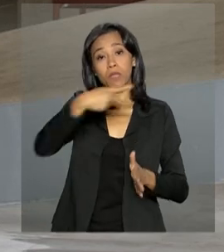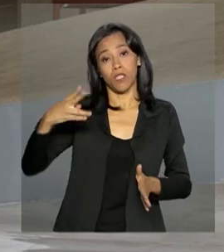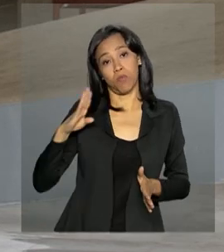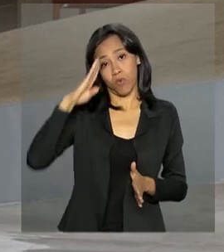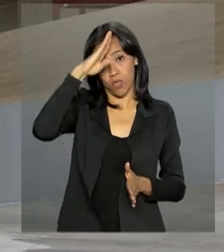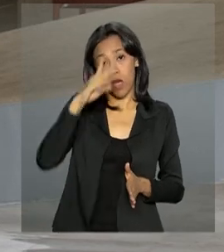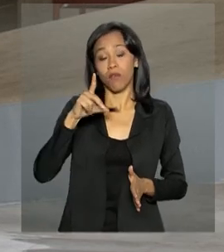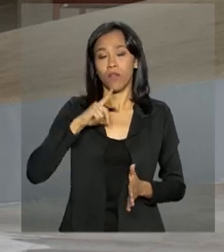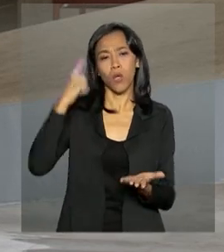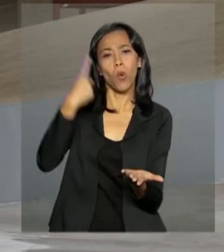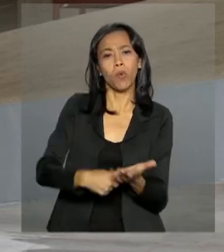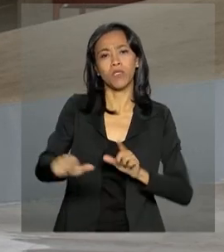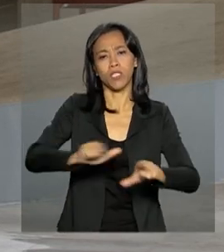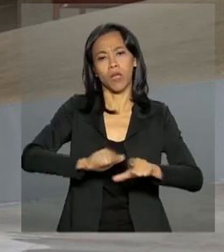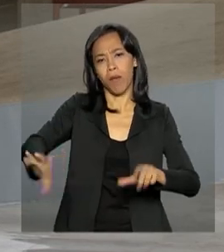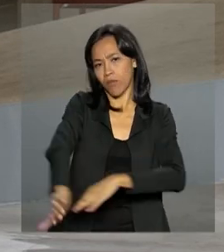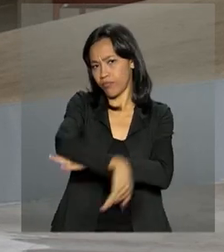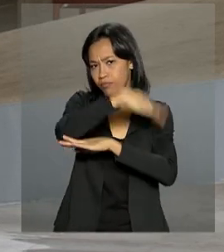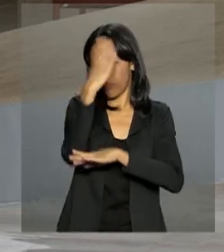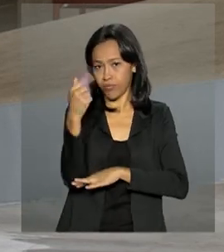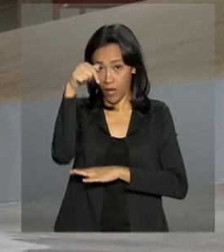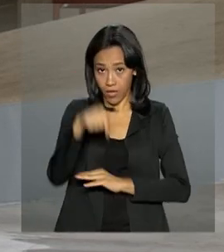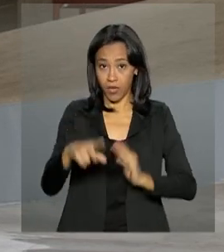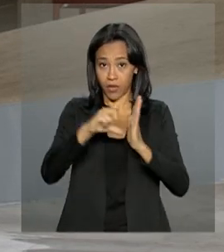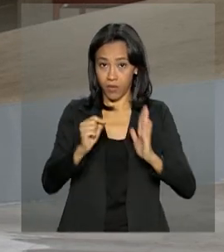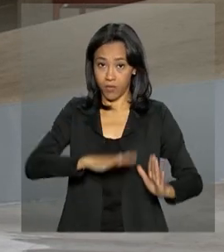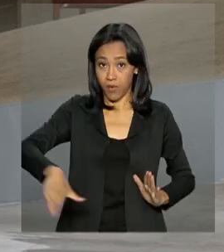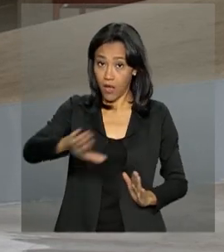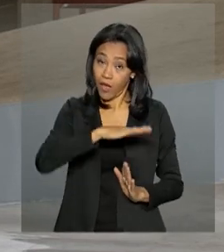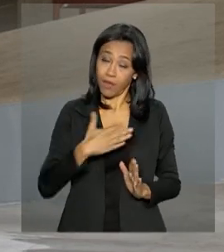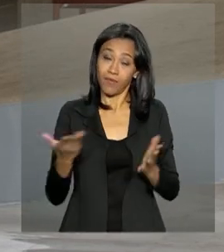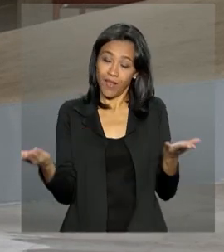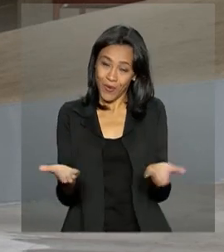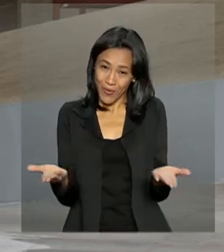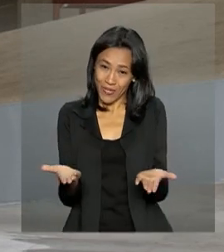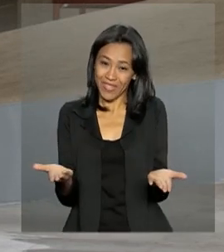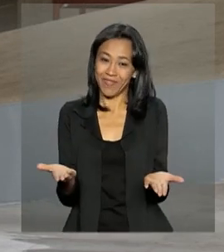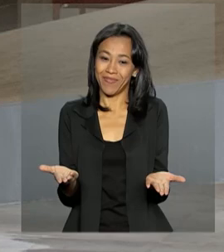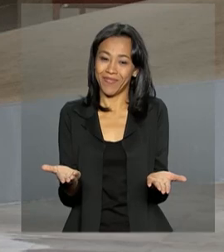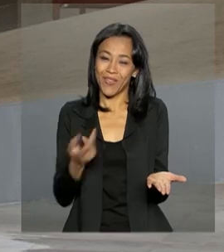cumpre a agenda durante todo o dia aqui no Palácio. Voltamos,